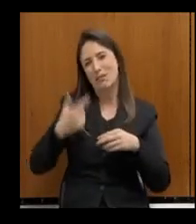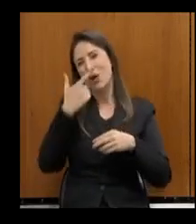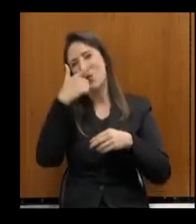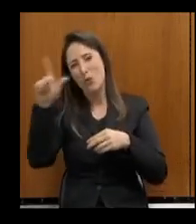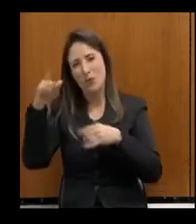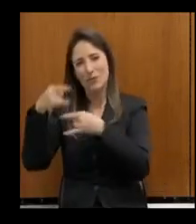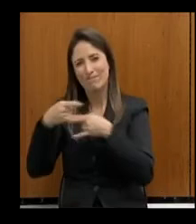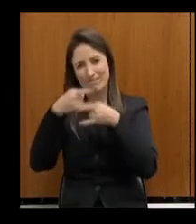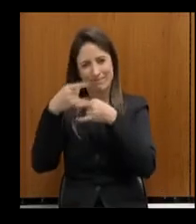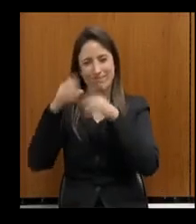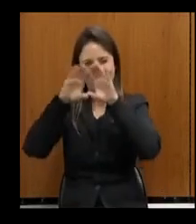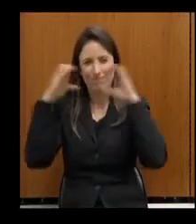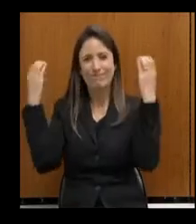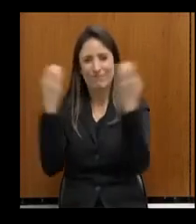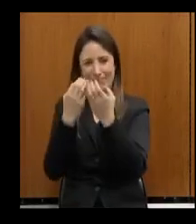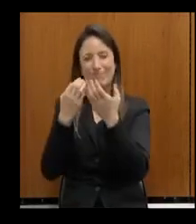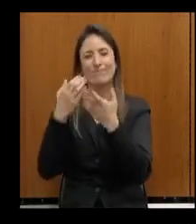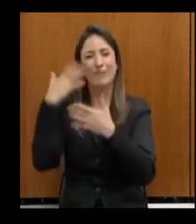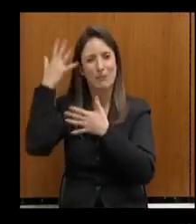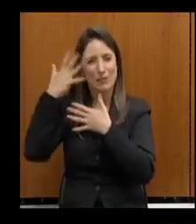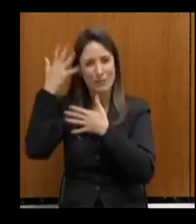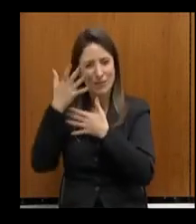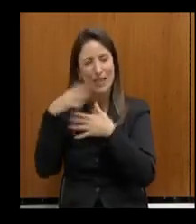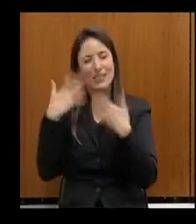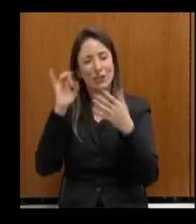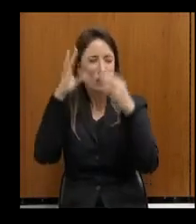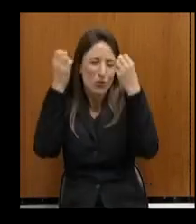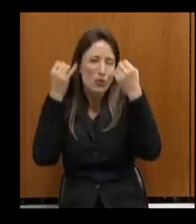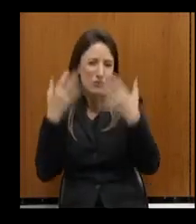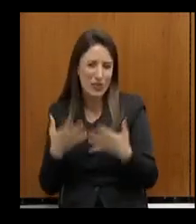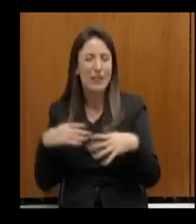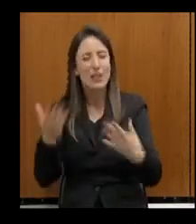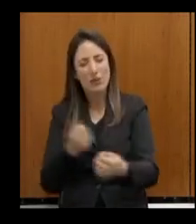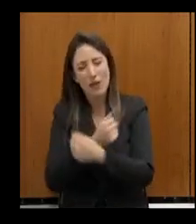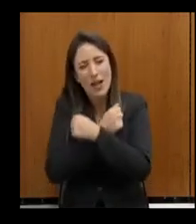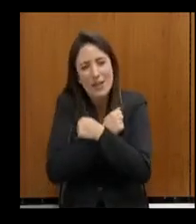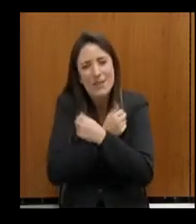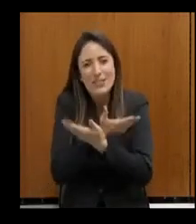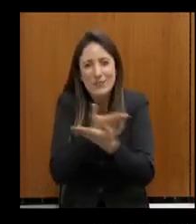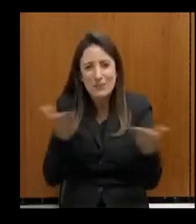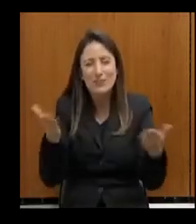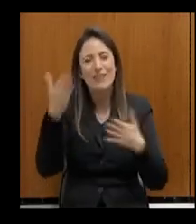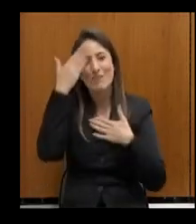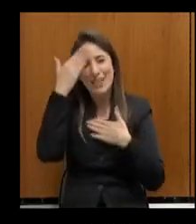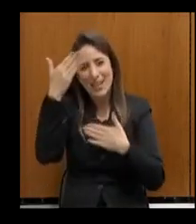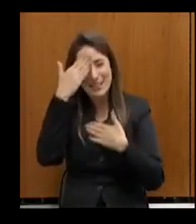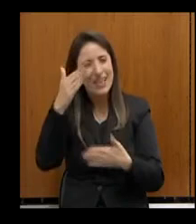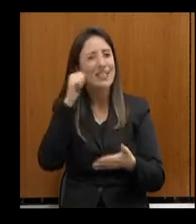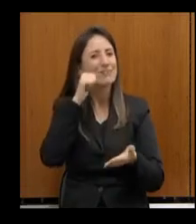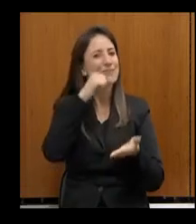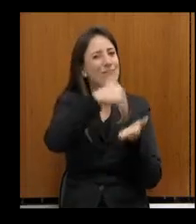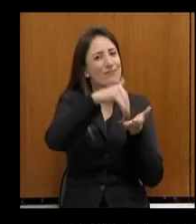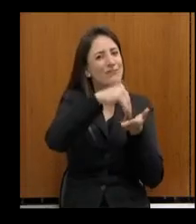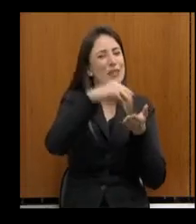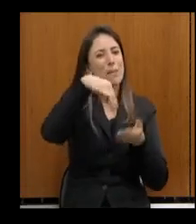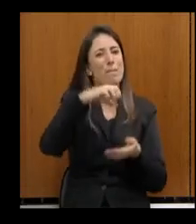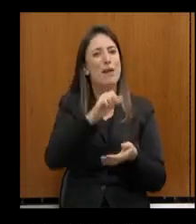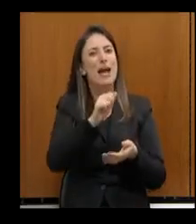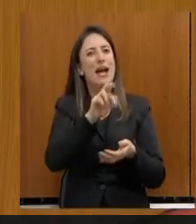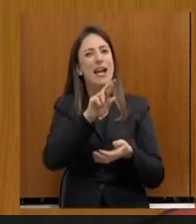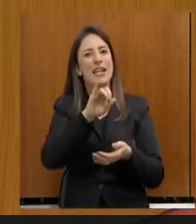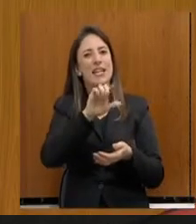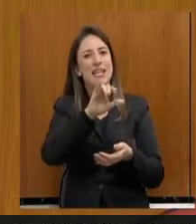alguém possuir uma e deixa aqui essa explicativo meu abraço a você que obedecendo grande abraço decretar a Marisa